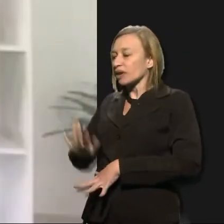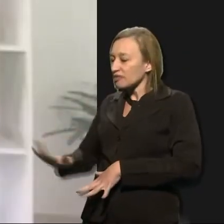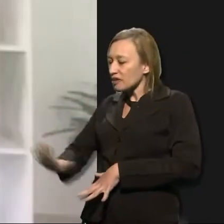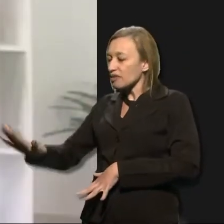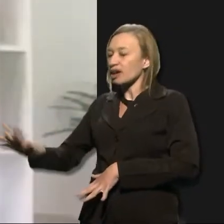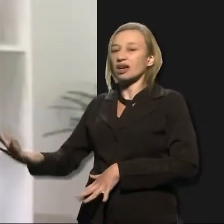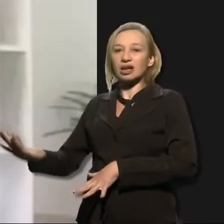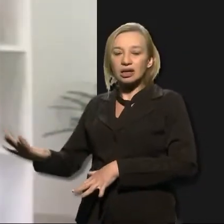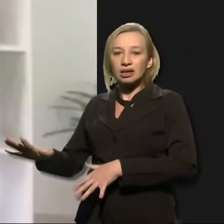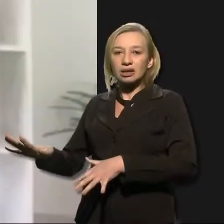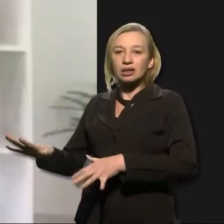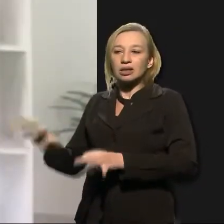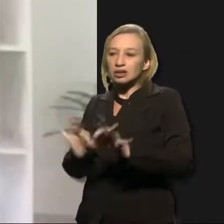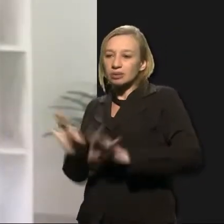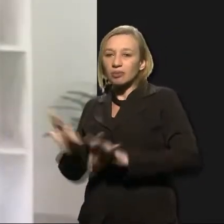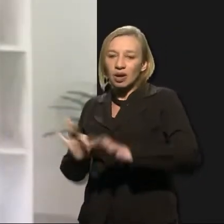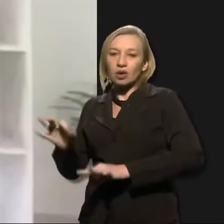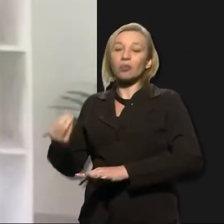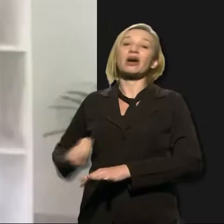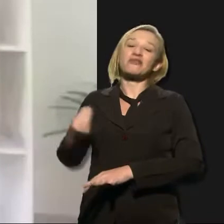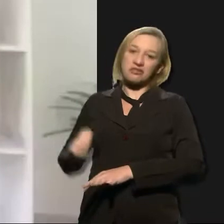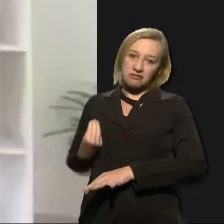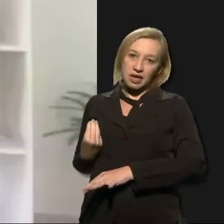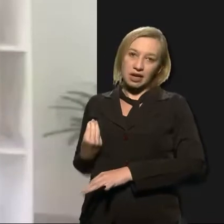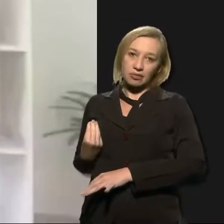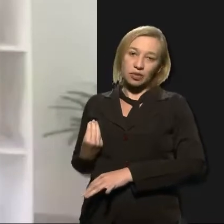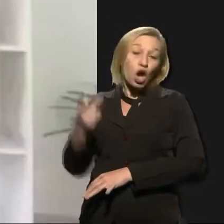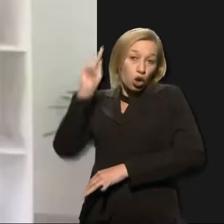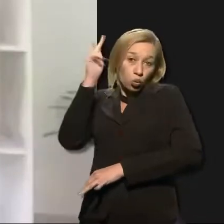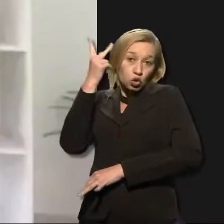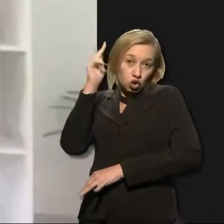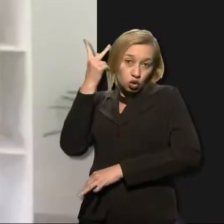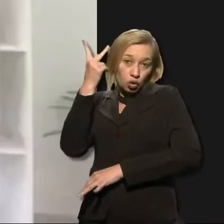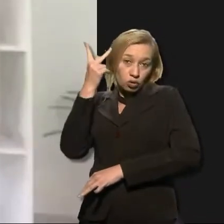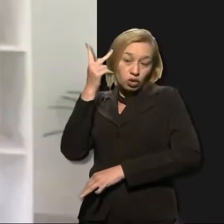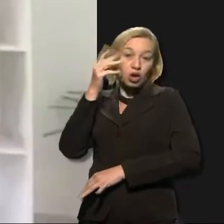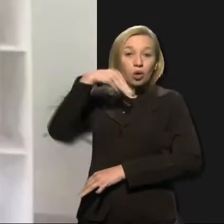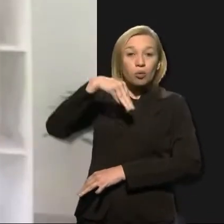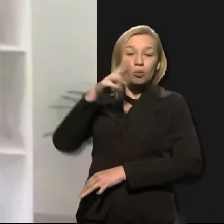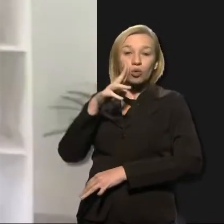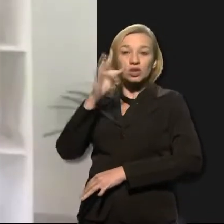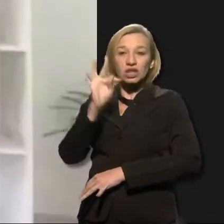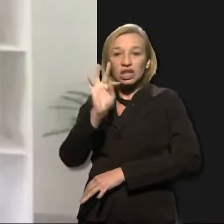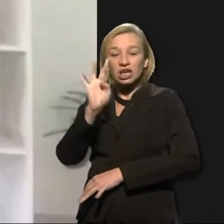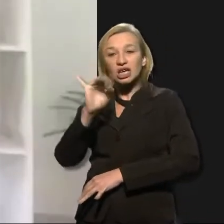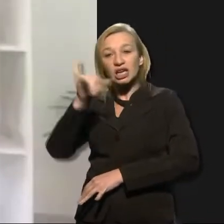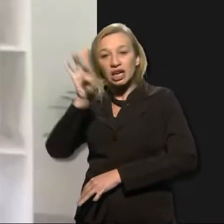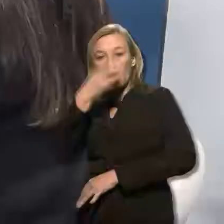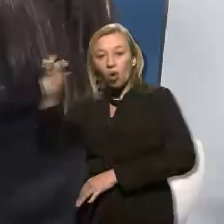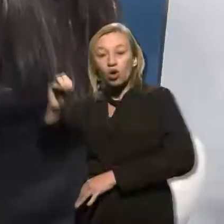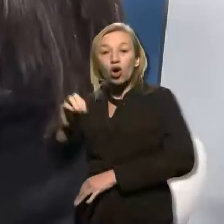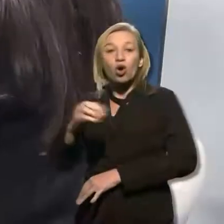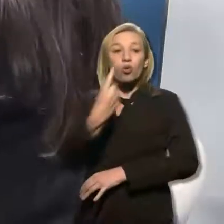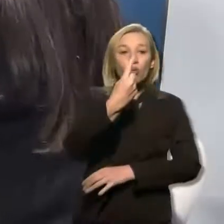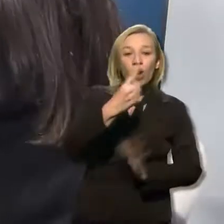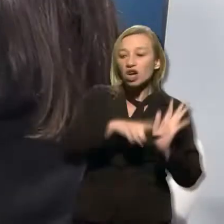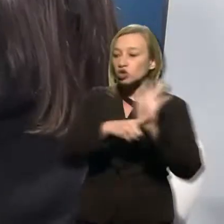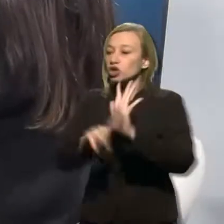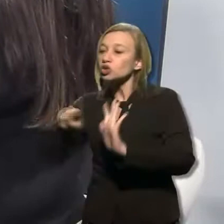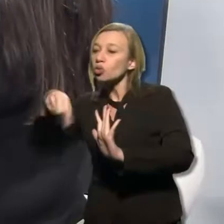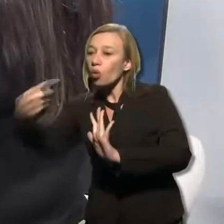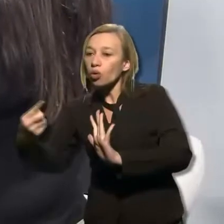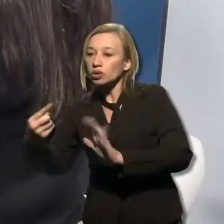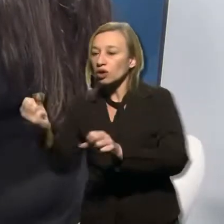favela sempre se organizou para a sobrevivência. Vide o histórico de mutirões, um ajudando o outro